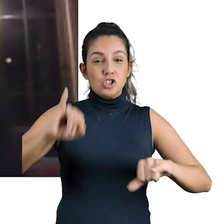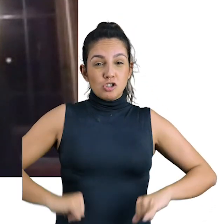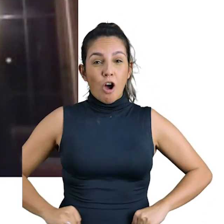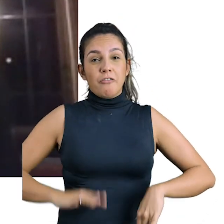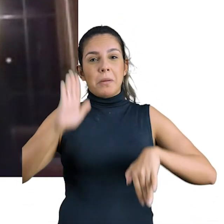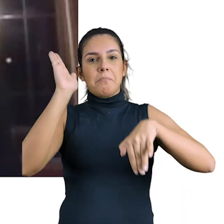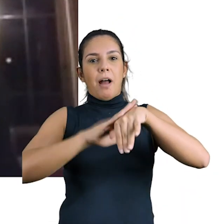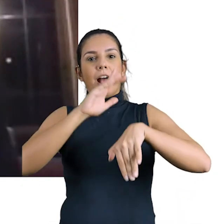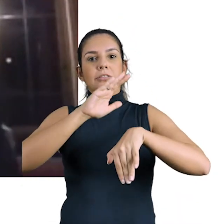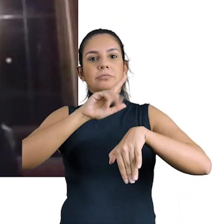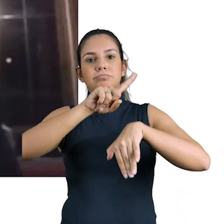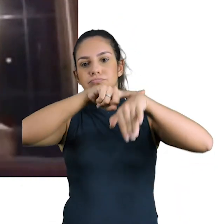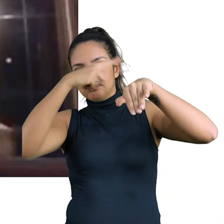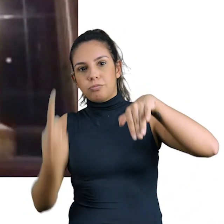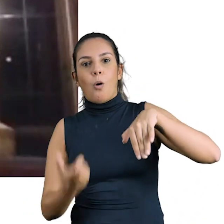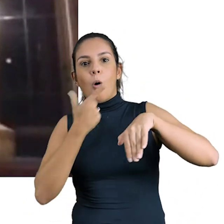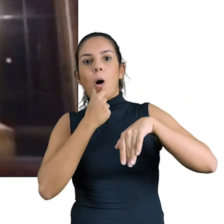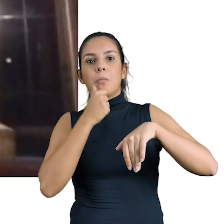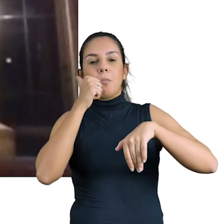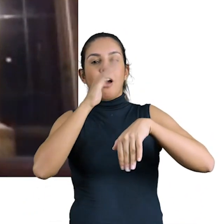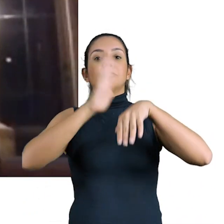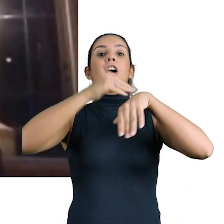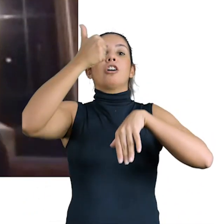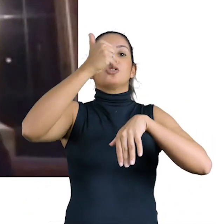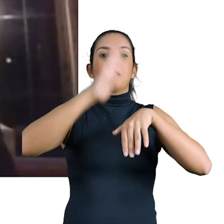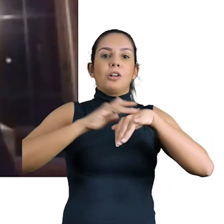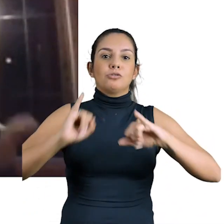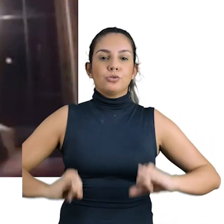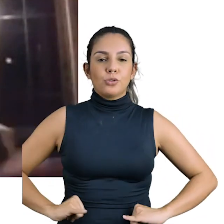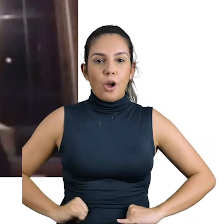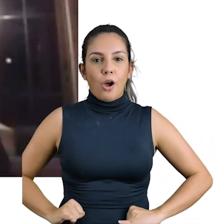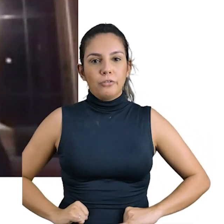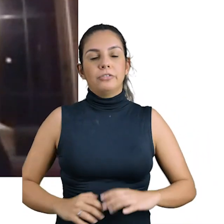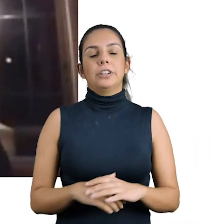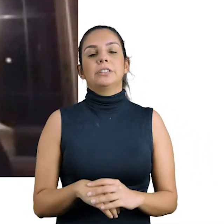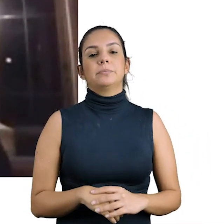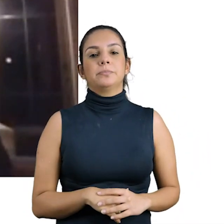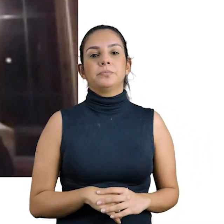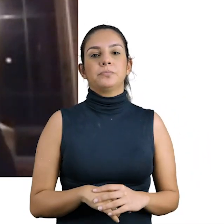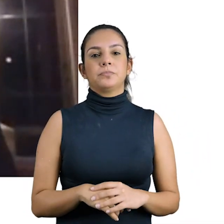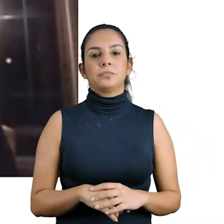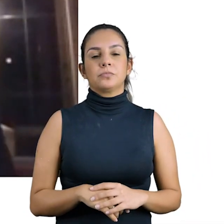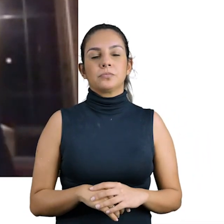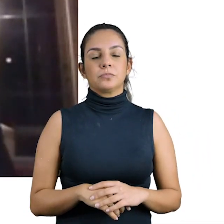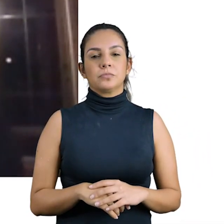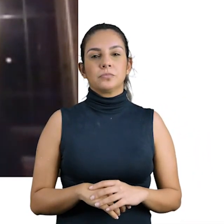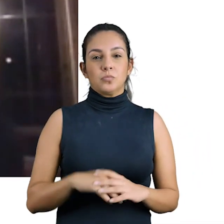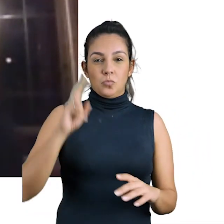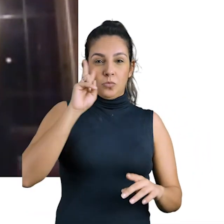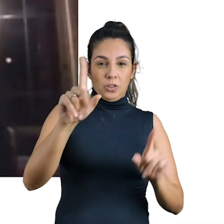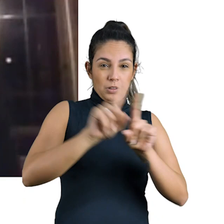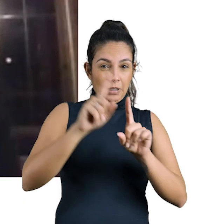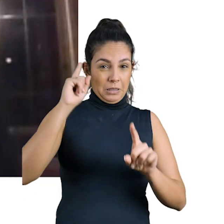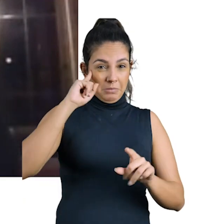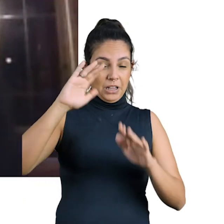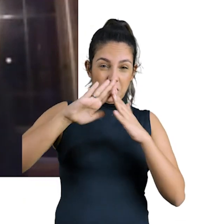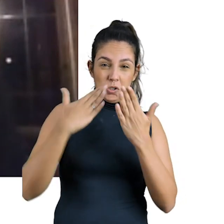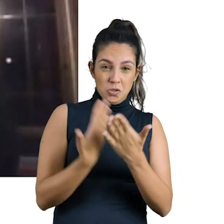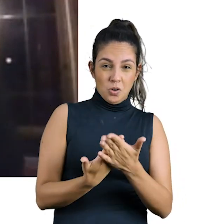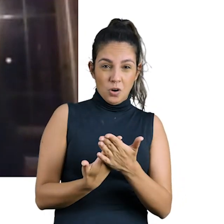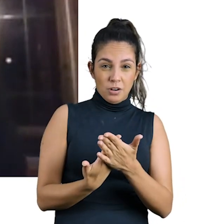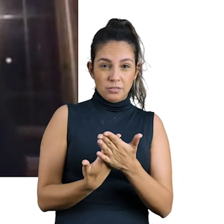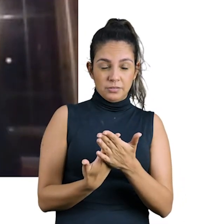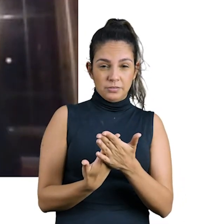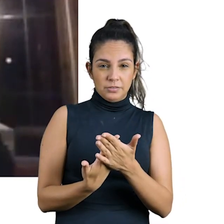do que os homens profissionais, portanto, elas é que têm que abrir mão. Por outro lado, se a gente pensa nas